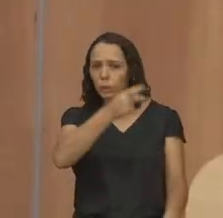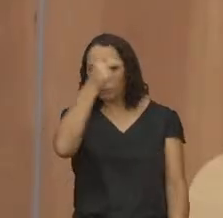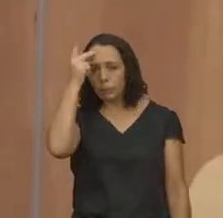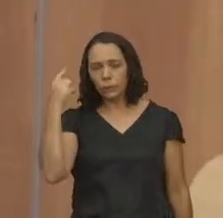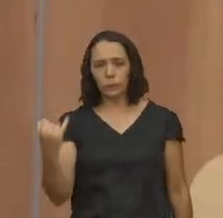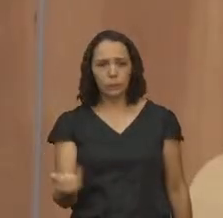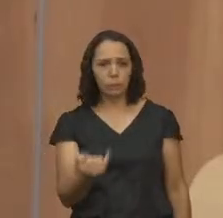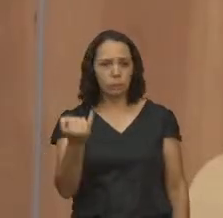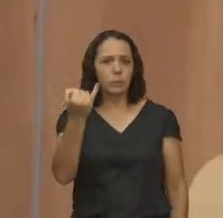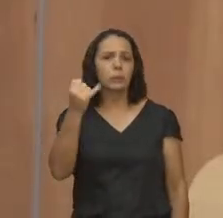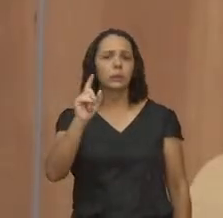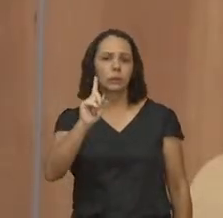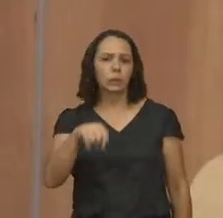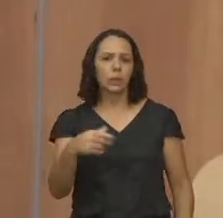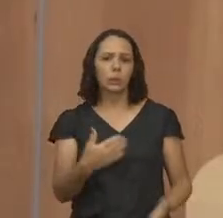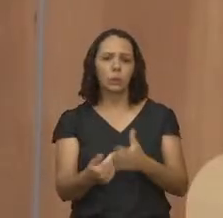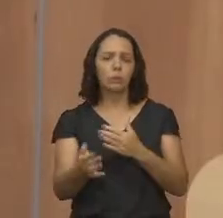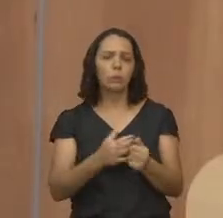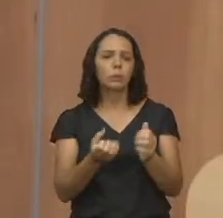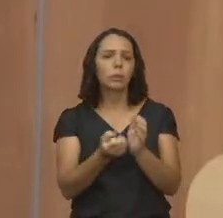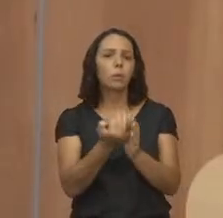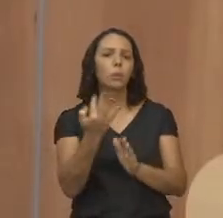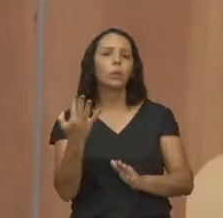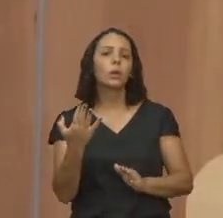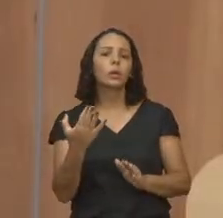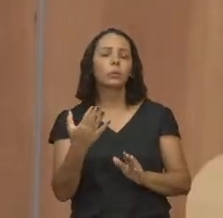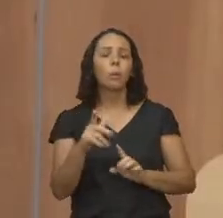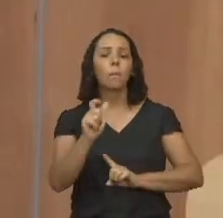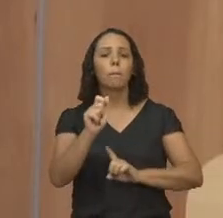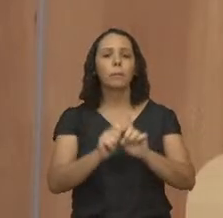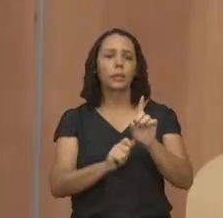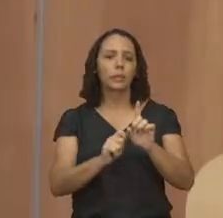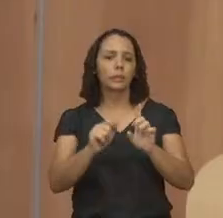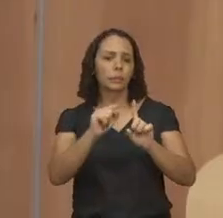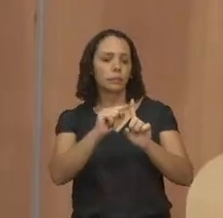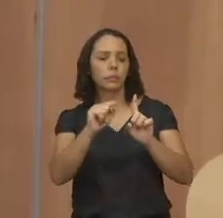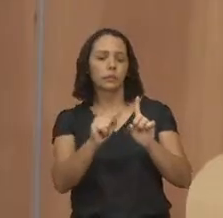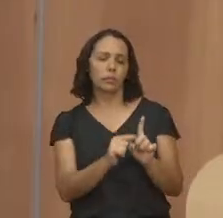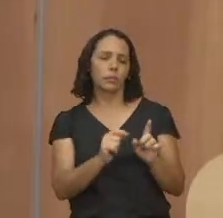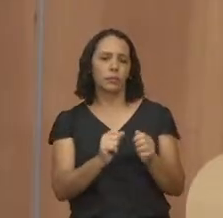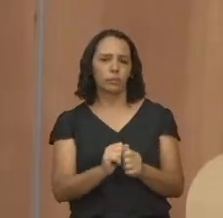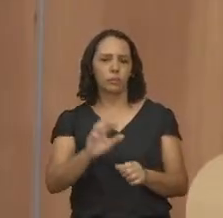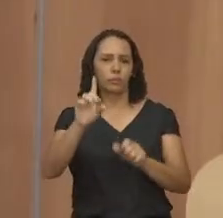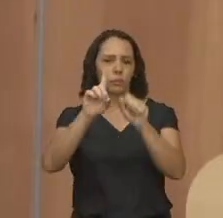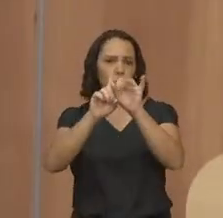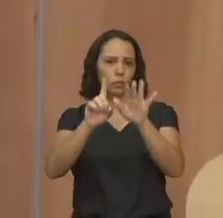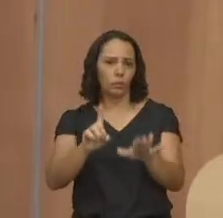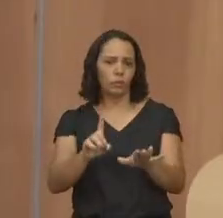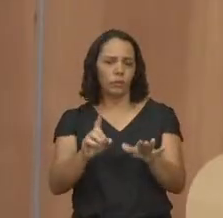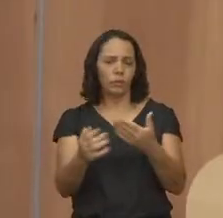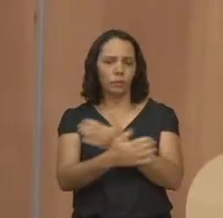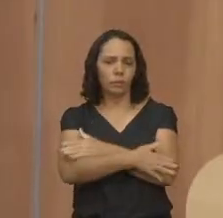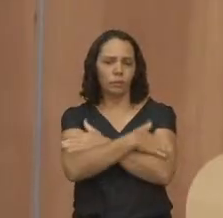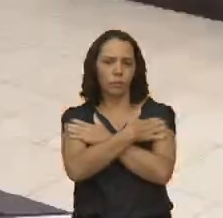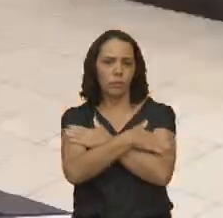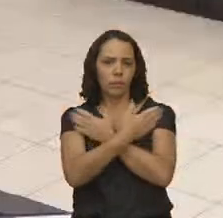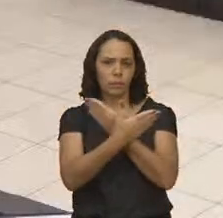idade gestacional. Deus abençoe e um ótimo dia a todos e obrigado pelo carinho de vocês. Um abraço a todos.